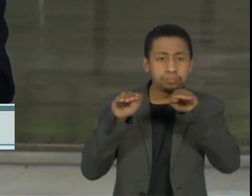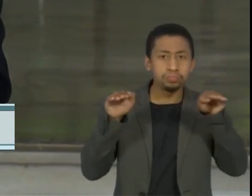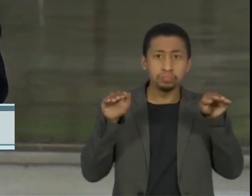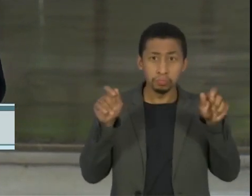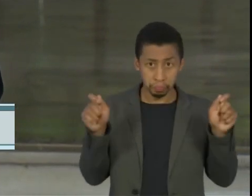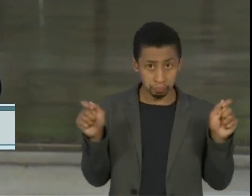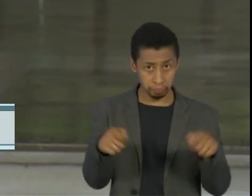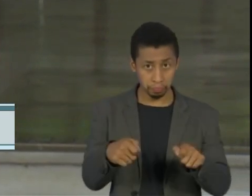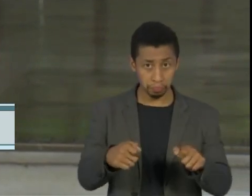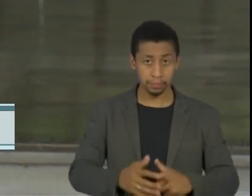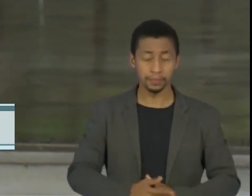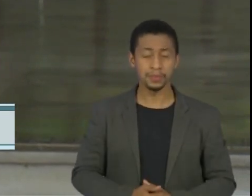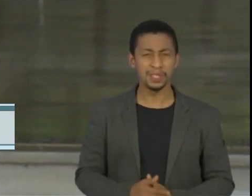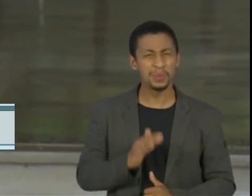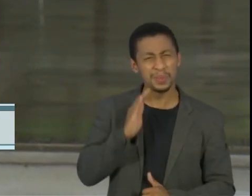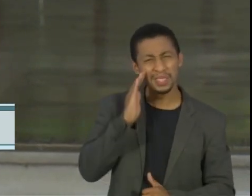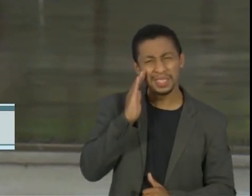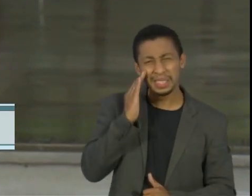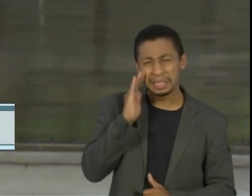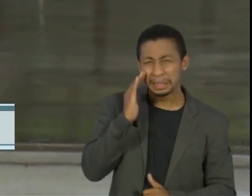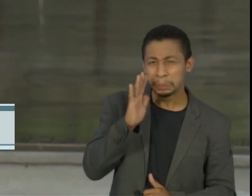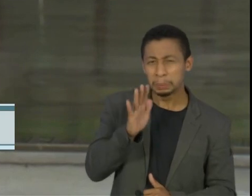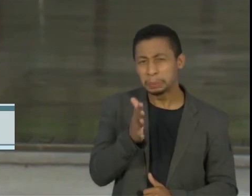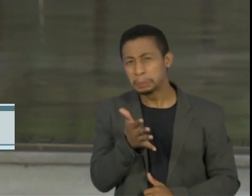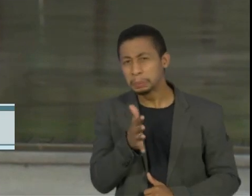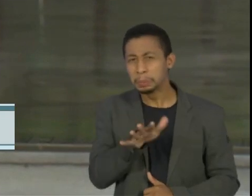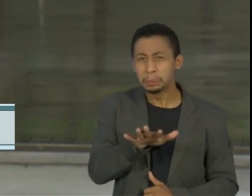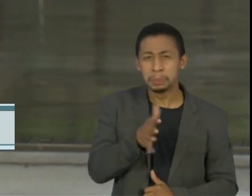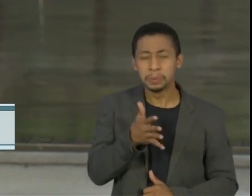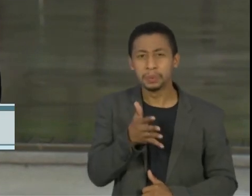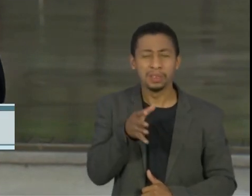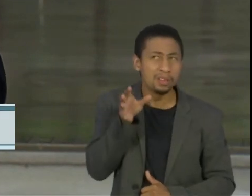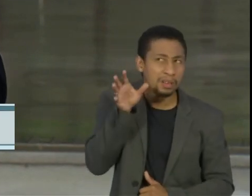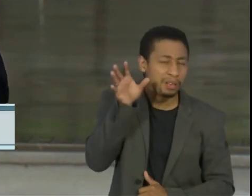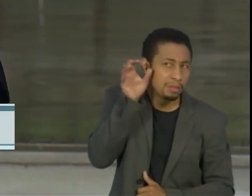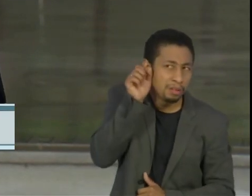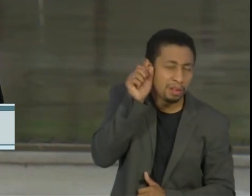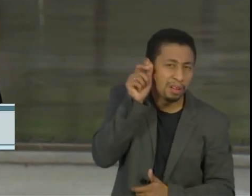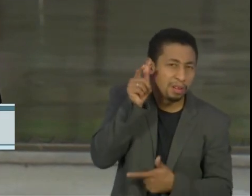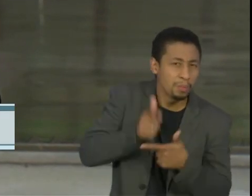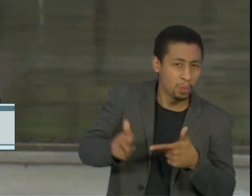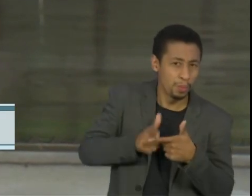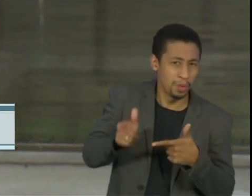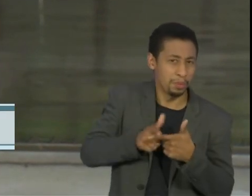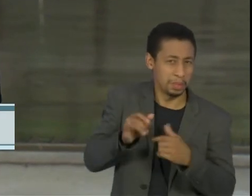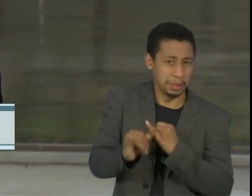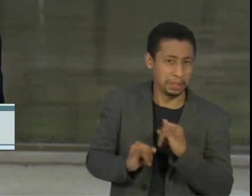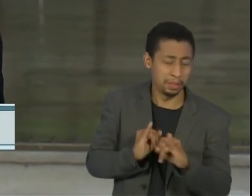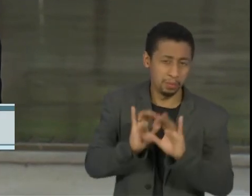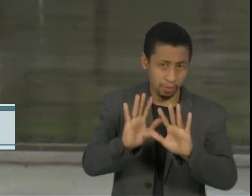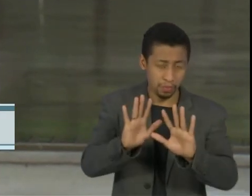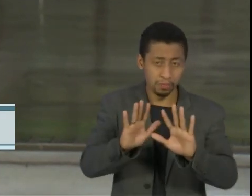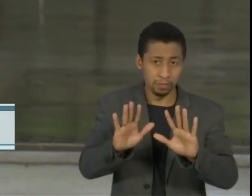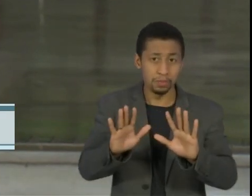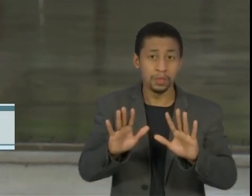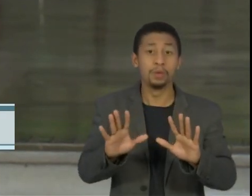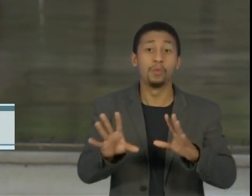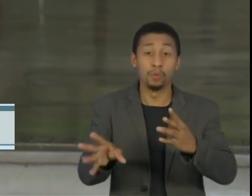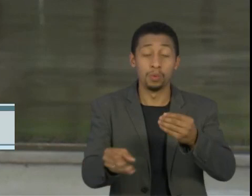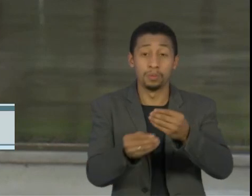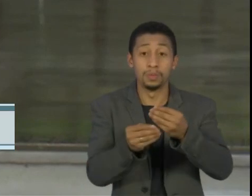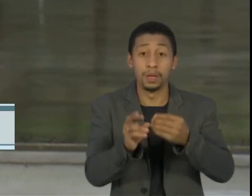bem, eu entendi parte da sua pergunta, deu uma pequena falha de áudio aqui, mas eu vou compartilhar a resposta, mas pergunto também aos meus companheiros